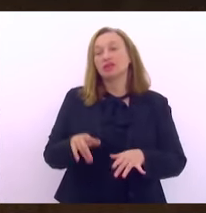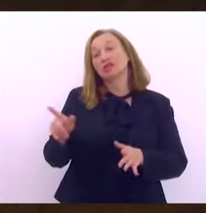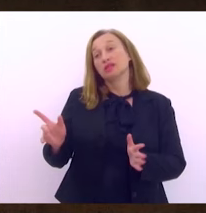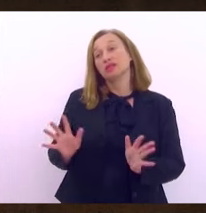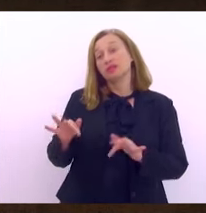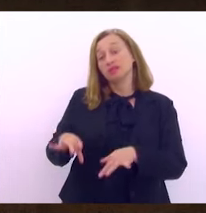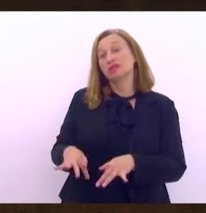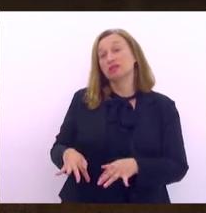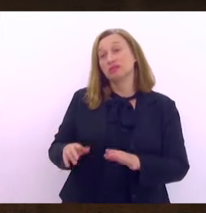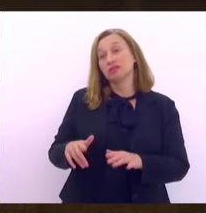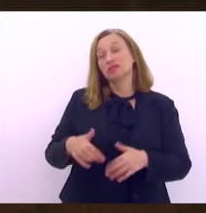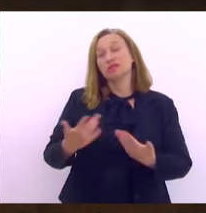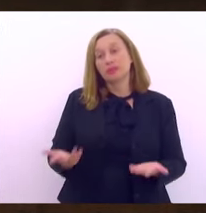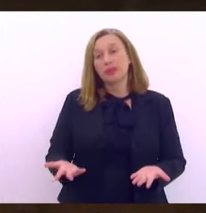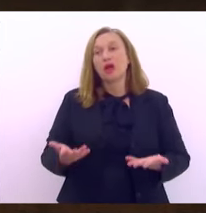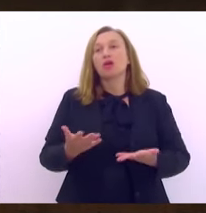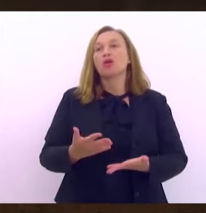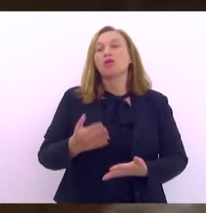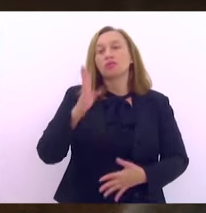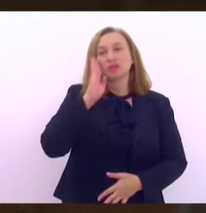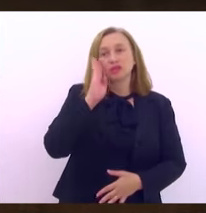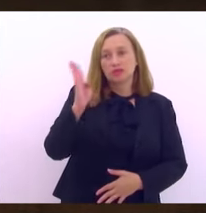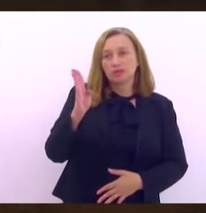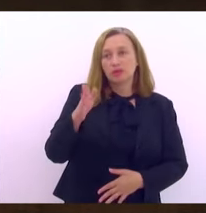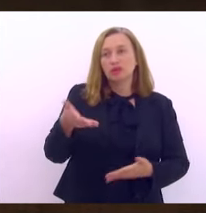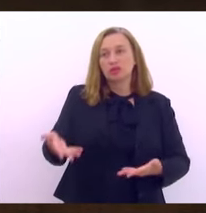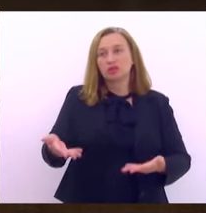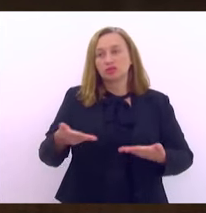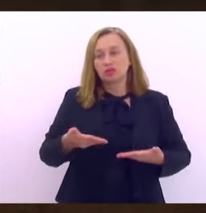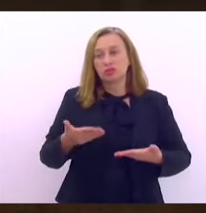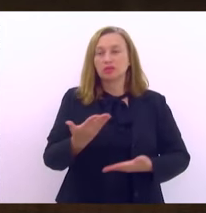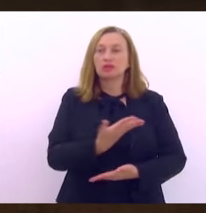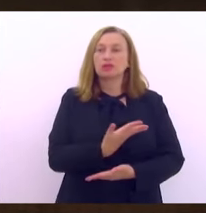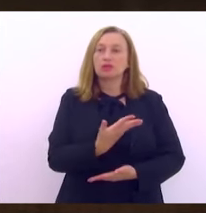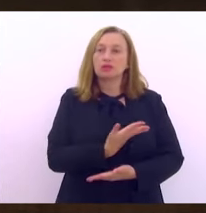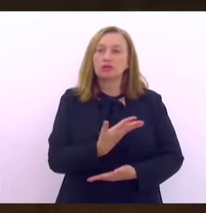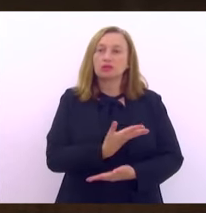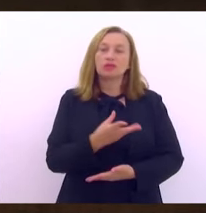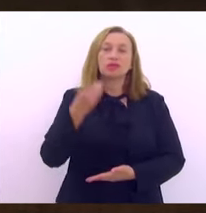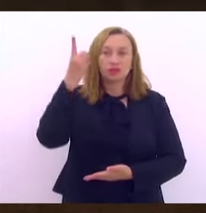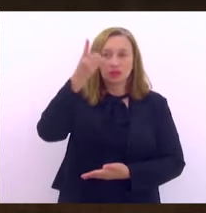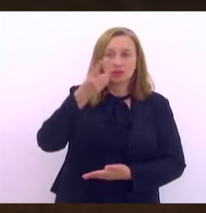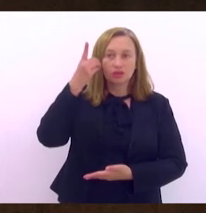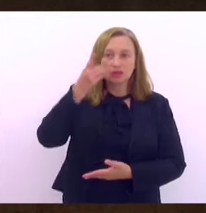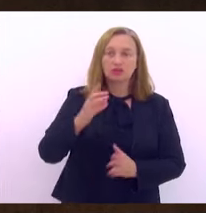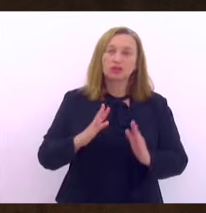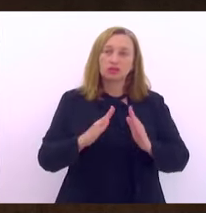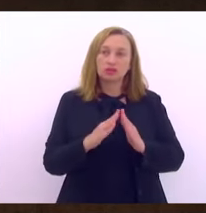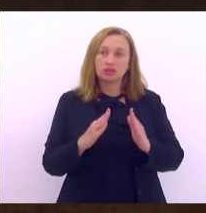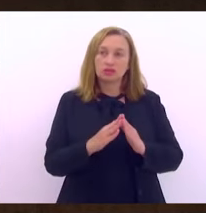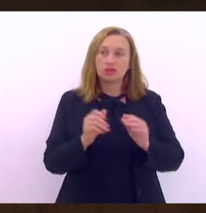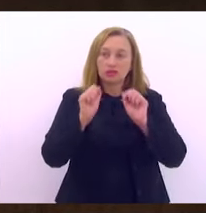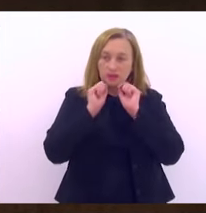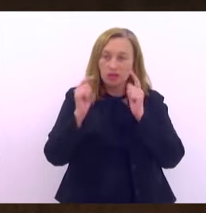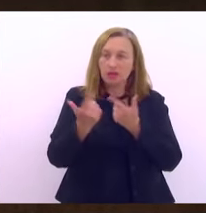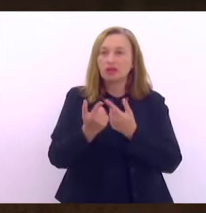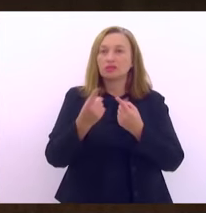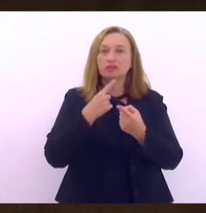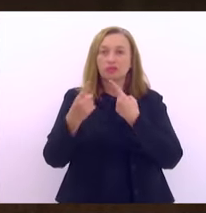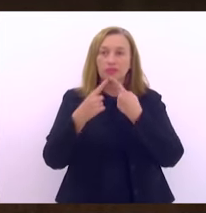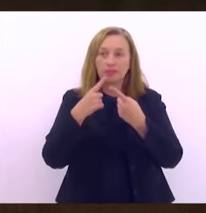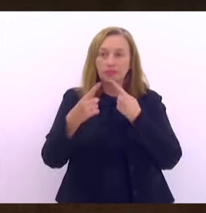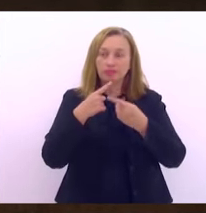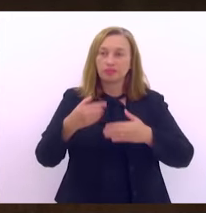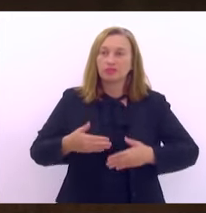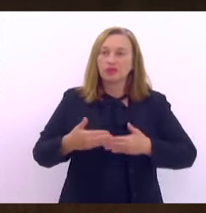Tá, por fim, eu considero fundamental chamar os meus nobres colegas, deputados e deputadas dessa Casa Legislativa ao diálogo, para a